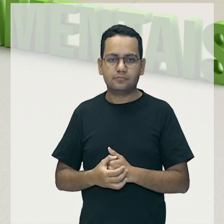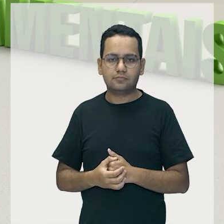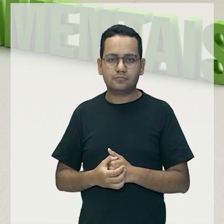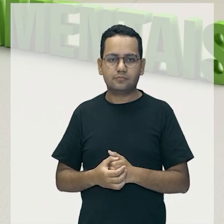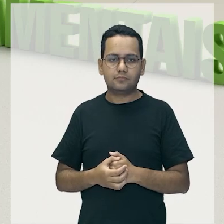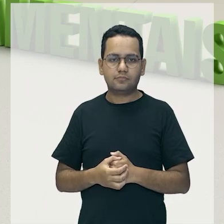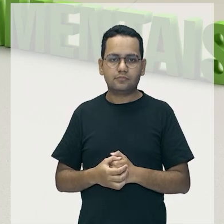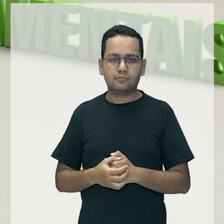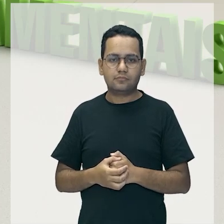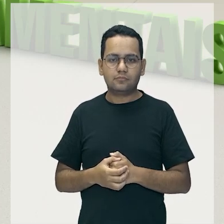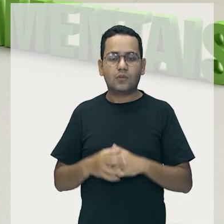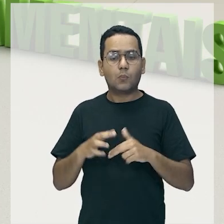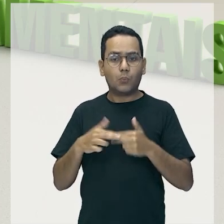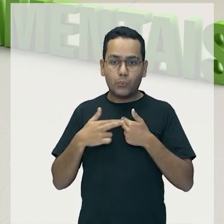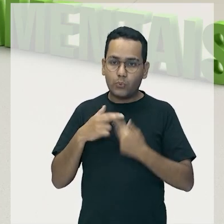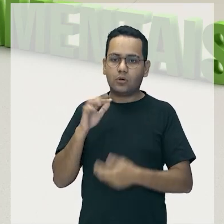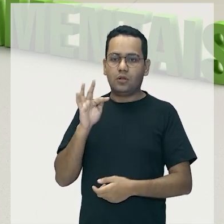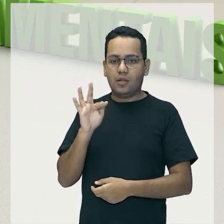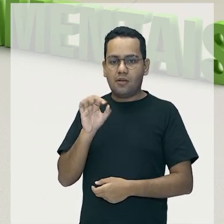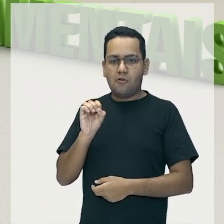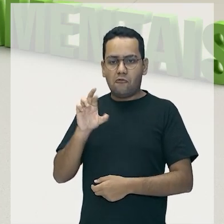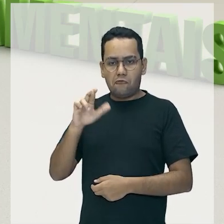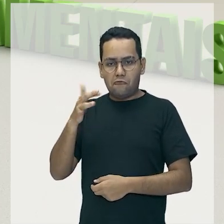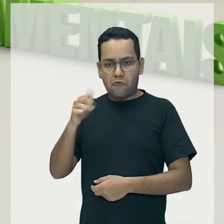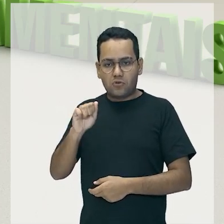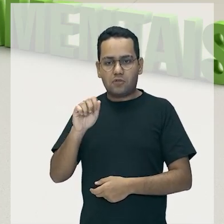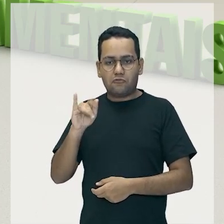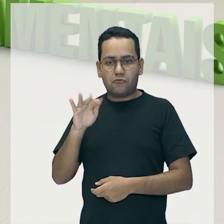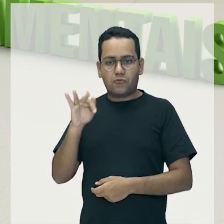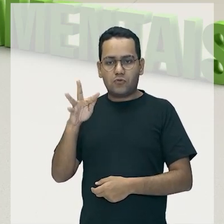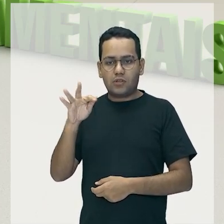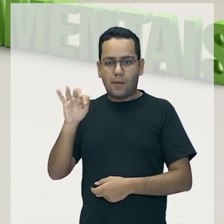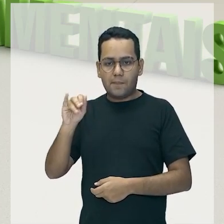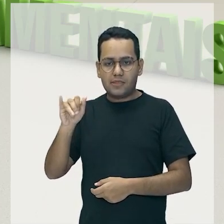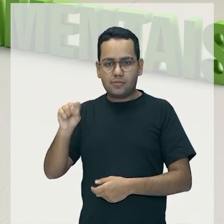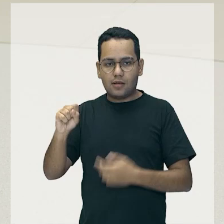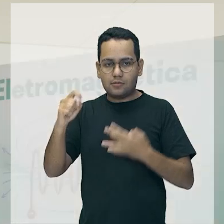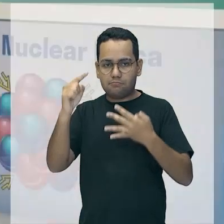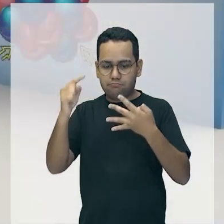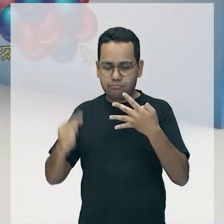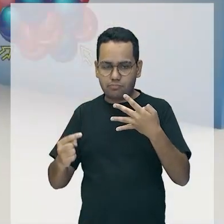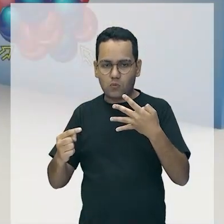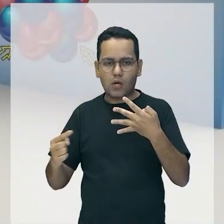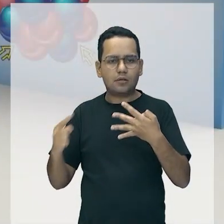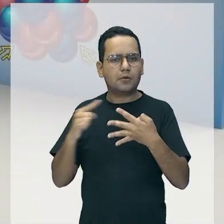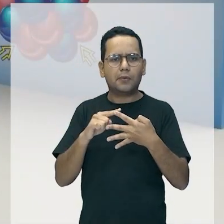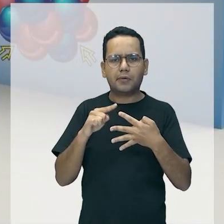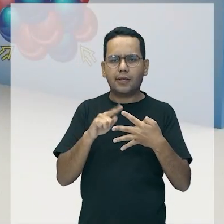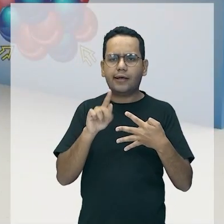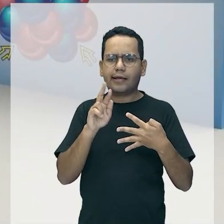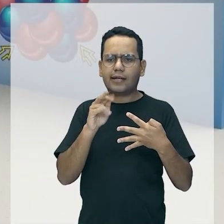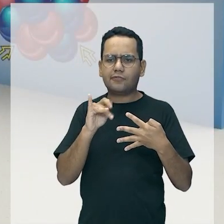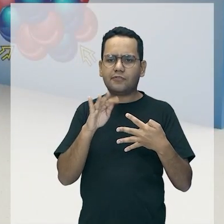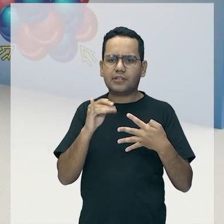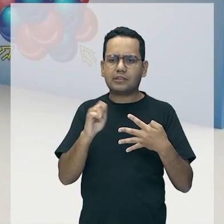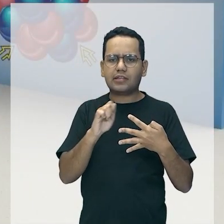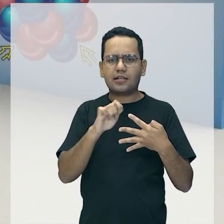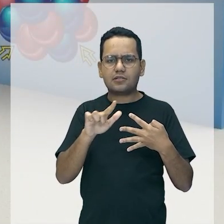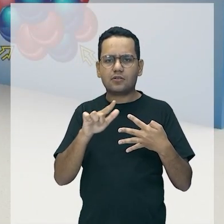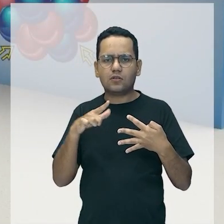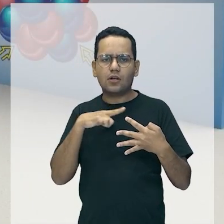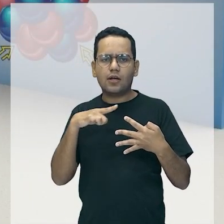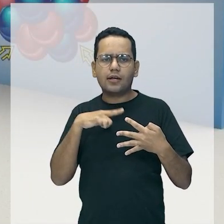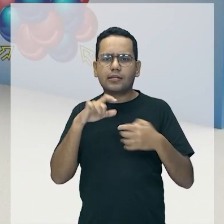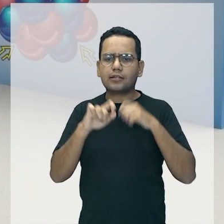nessas forças fundamentais, o que nós temos aí, ó? Força gravitacional é a força de interação entre corpos que